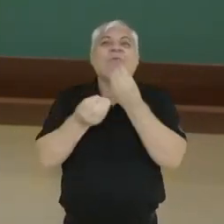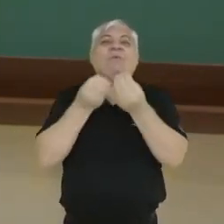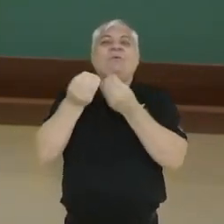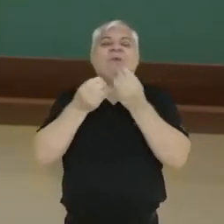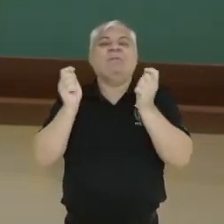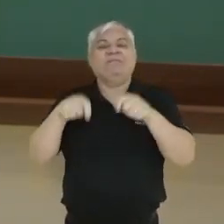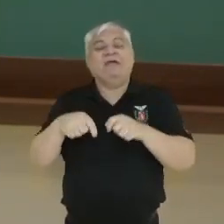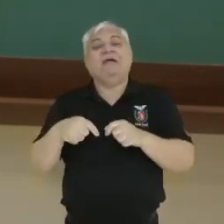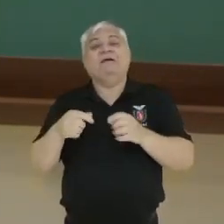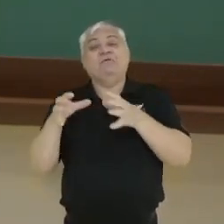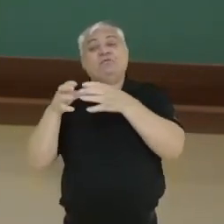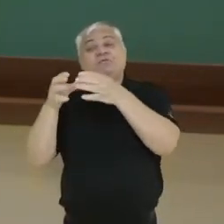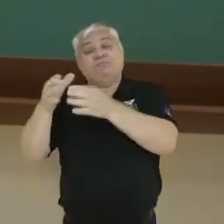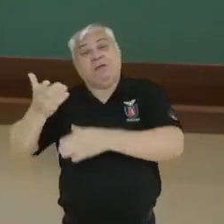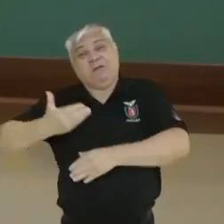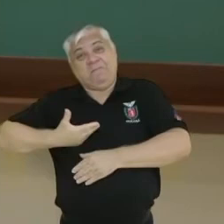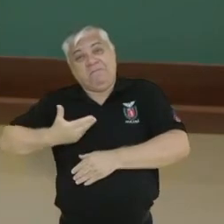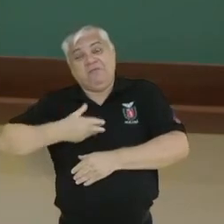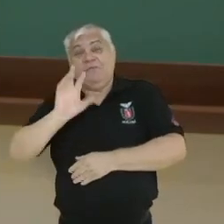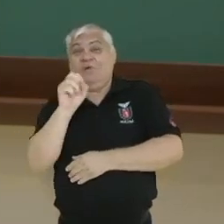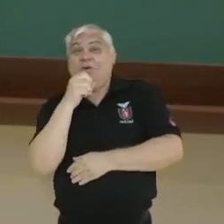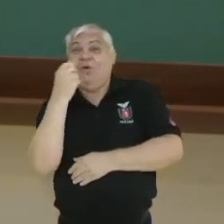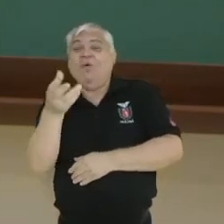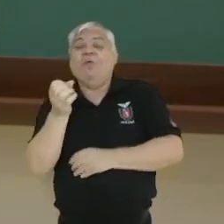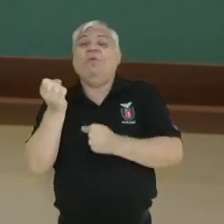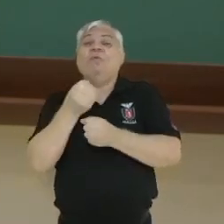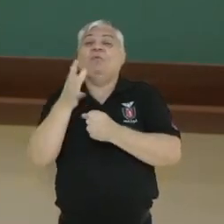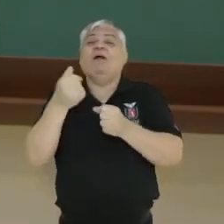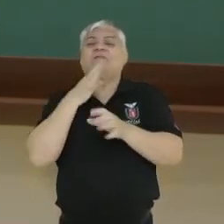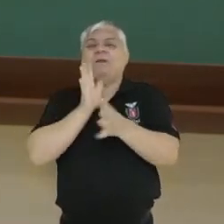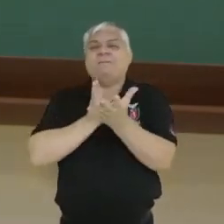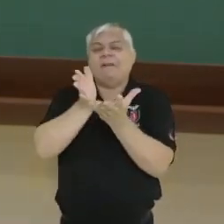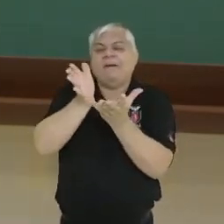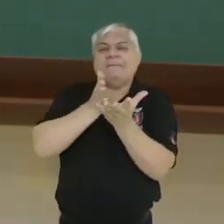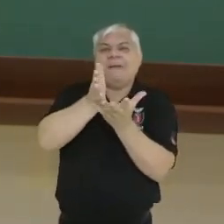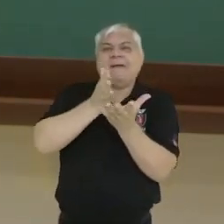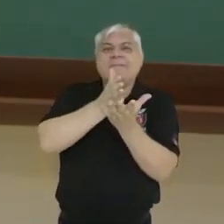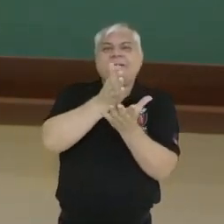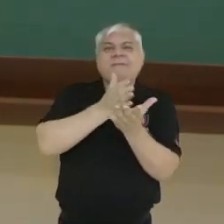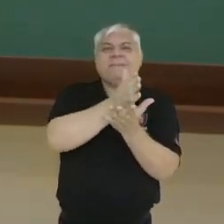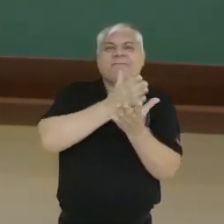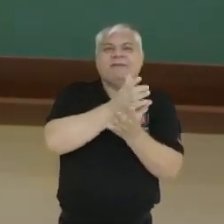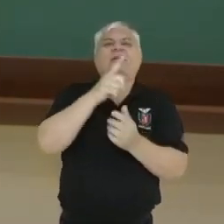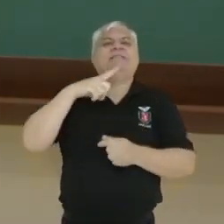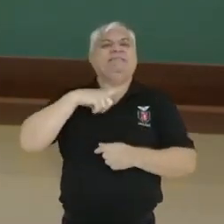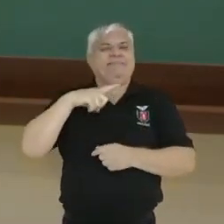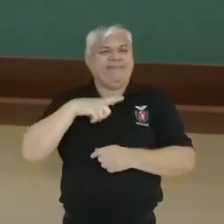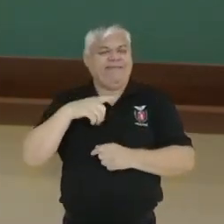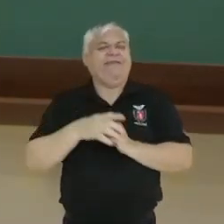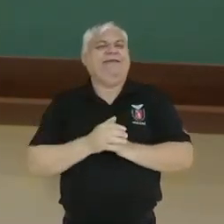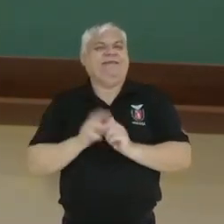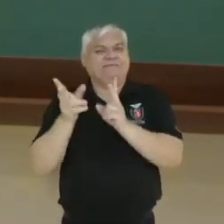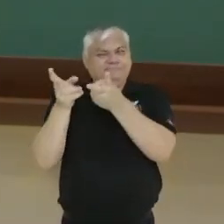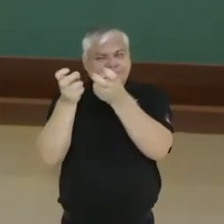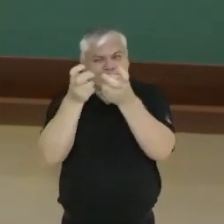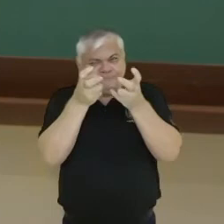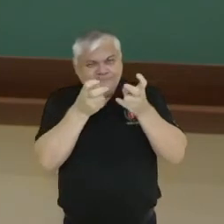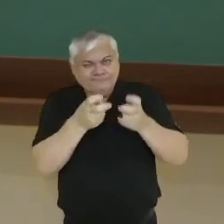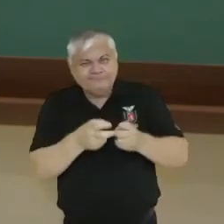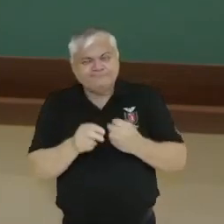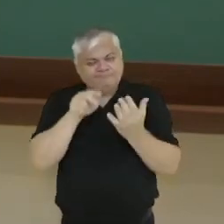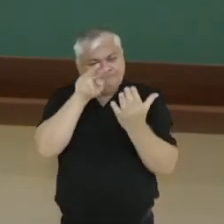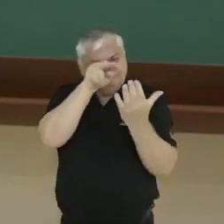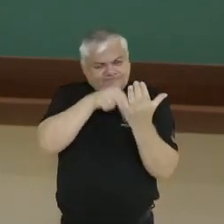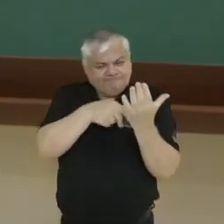de amigos ou de páginas que você foi pesquisando. Então eles têm lá uma inteligência artificial que vai